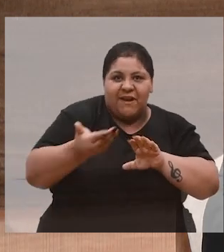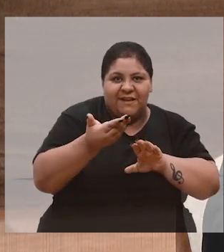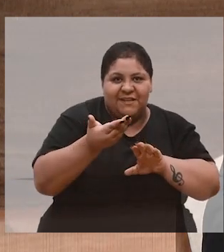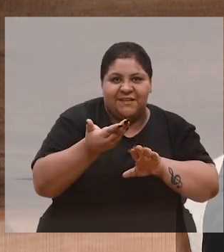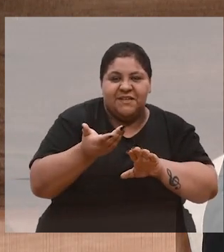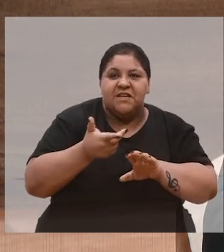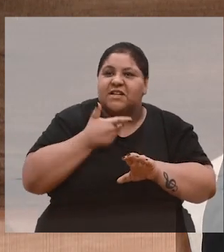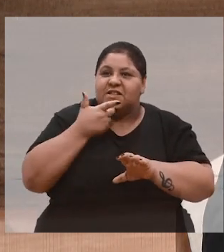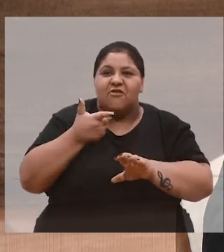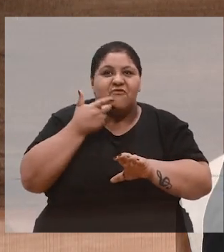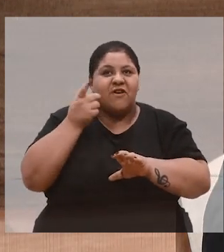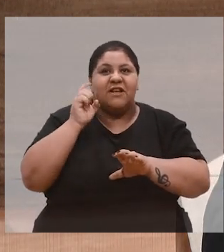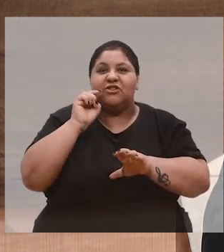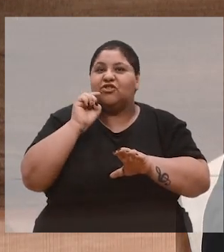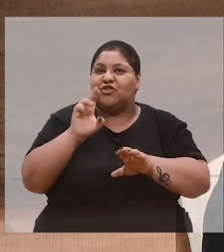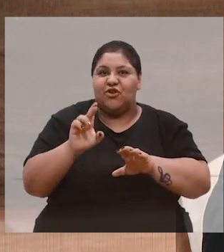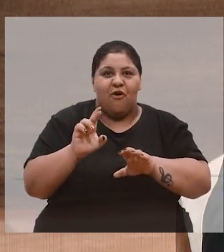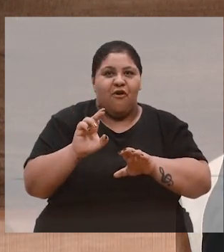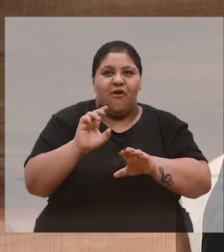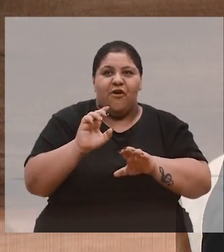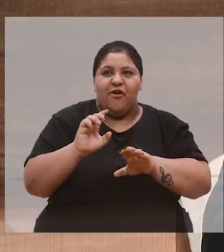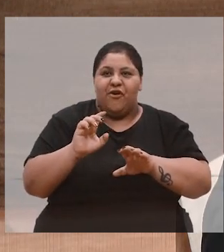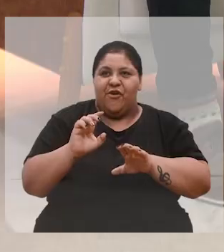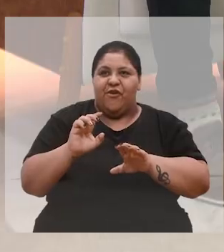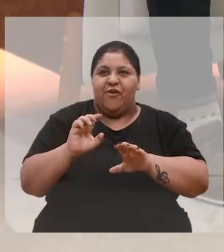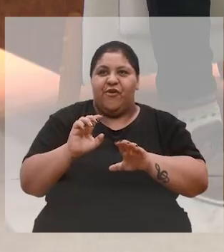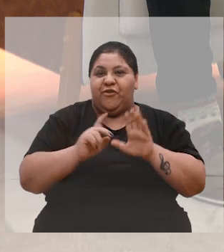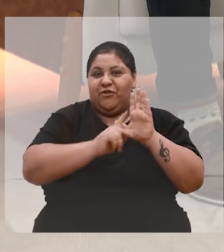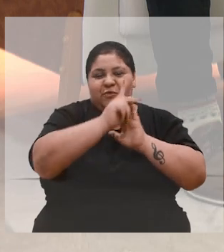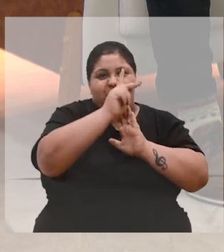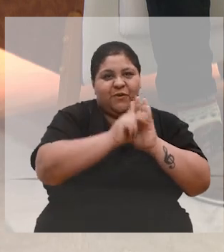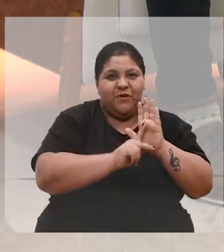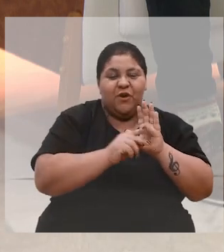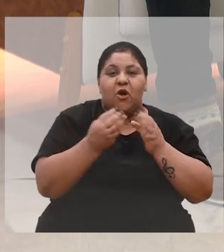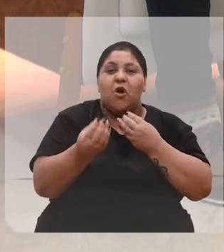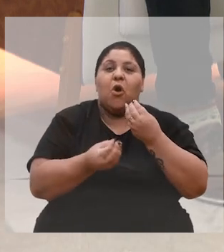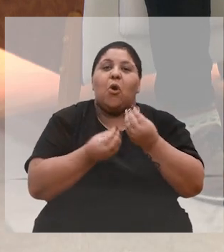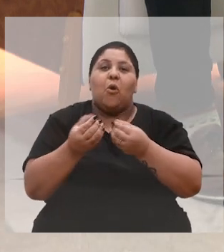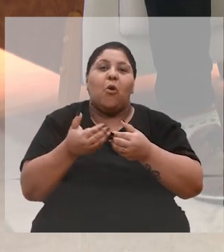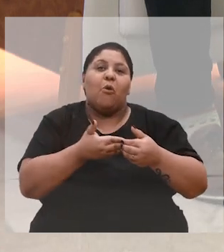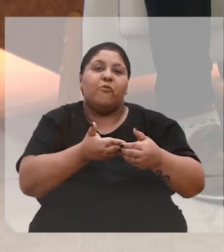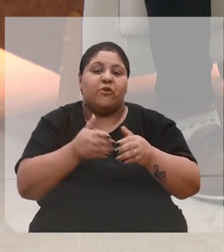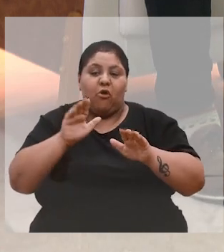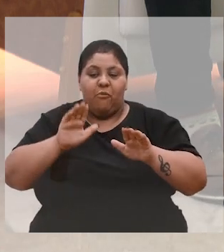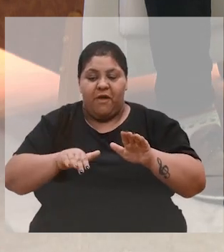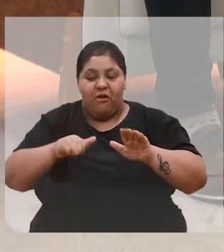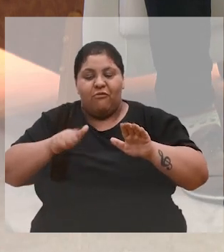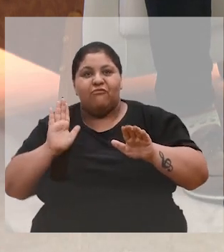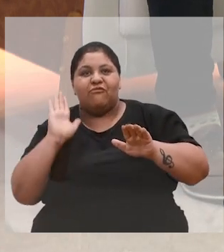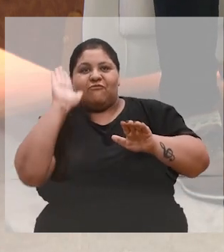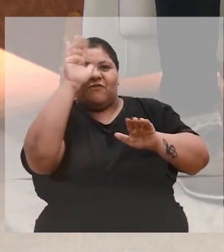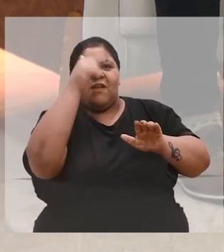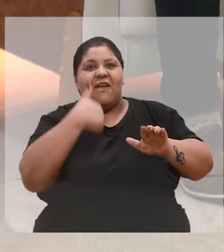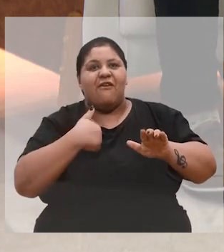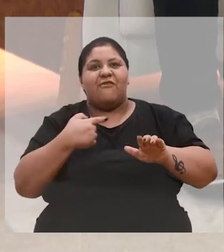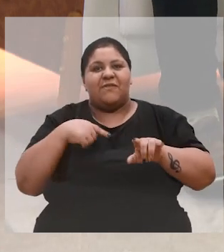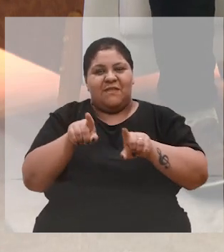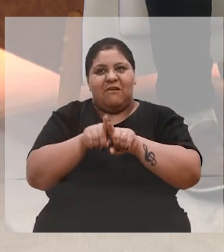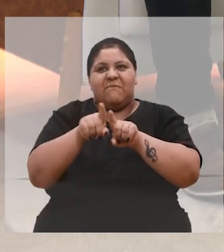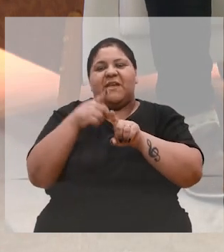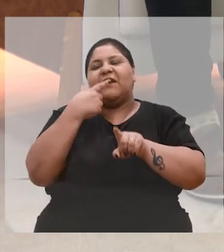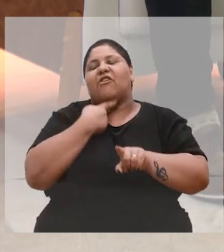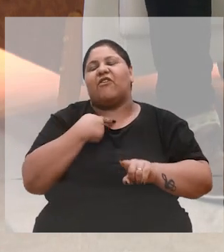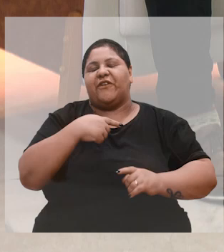estamos tratando de outro assunto aqui, né, Arthur? E como que tu acompanhas o basquete, por exemplo? Eu também gosto.